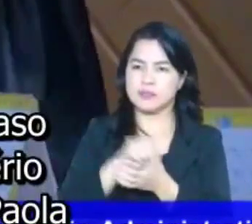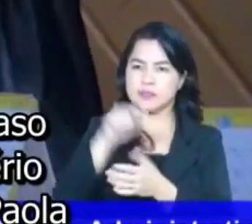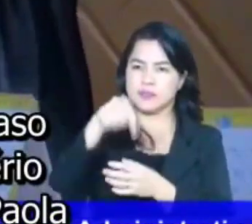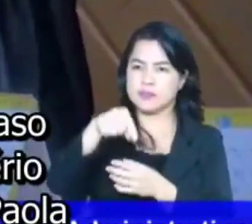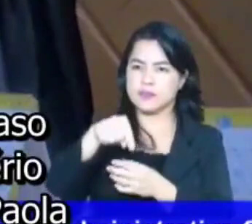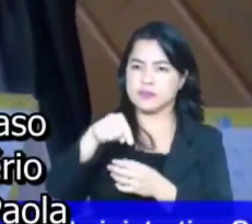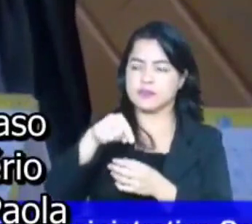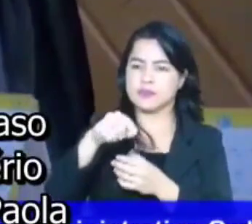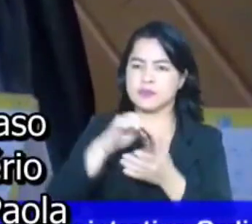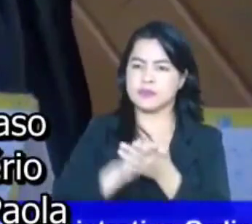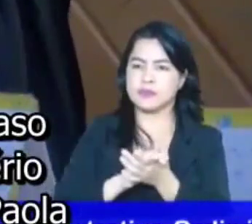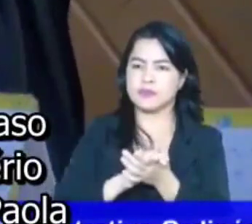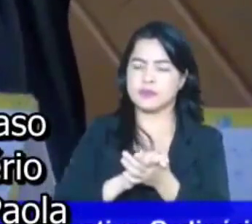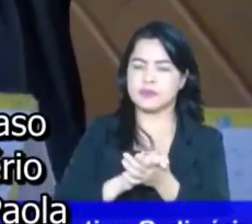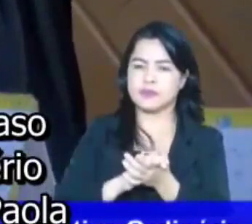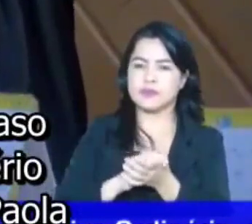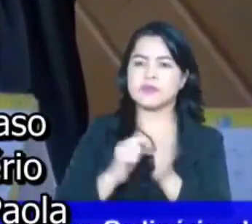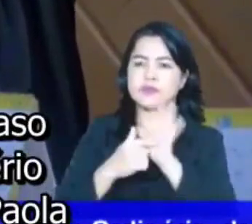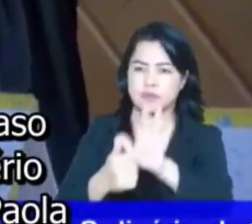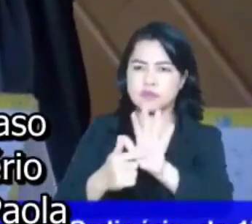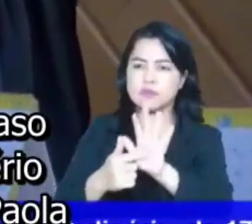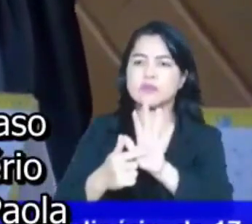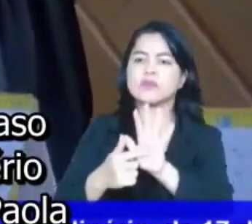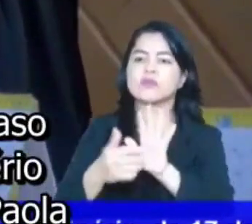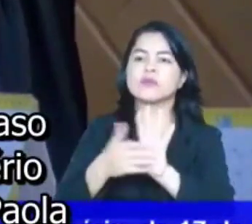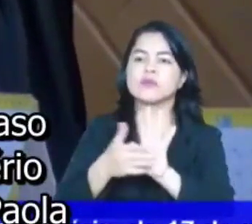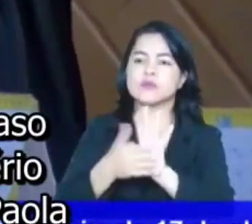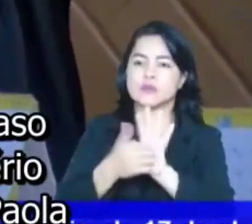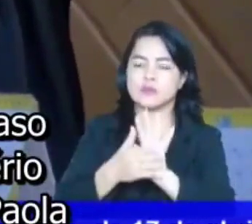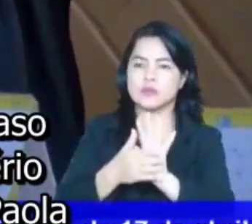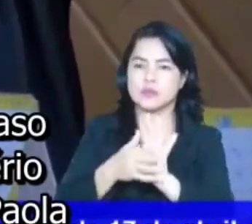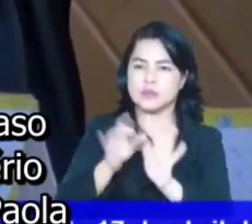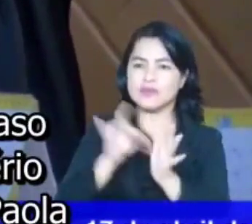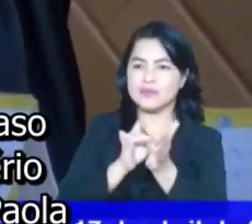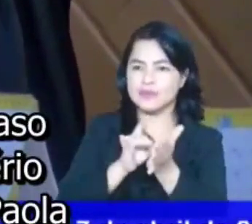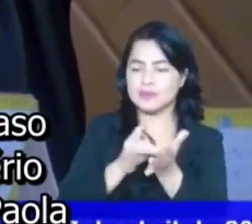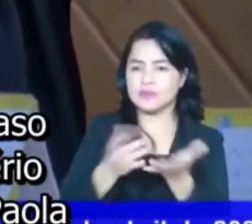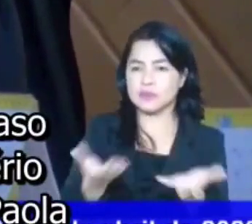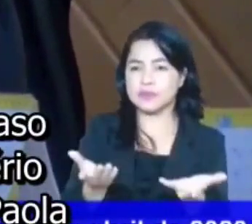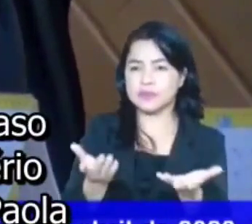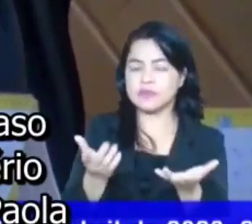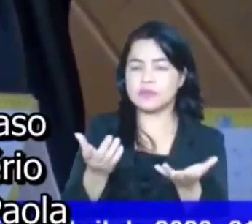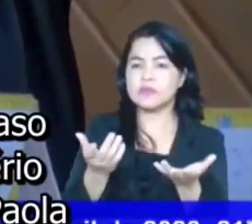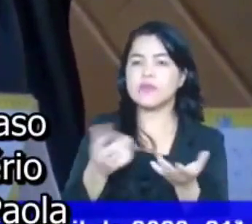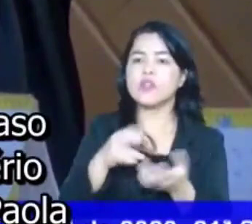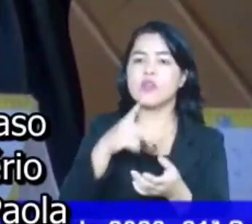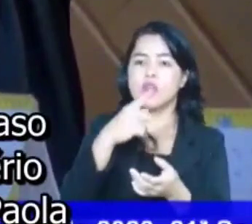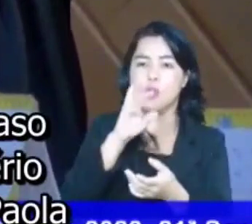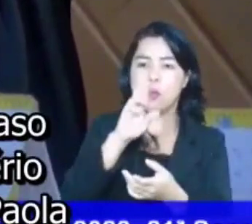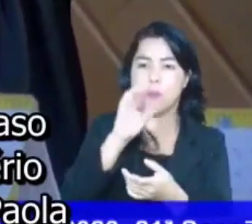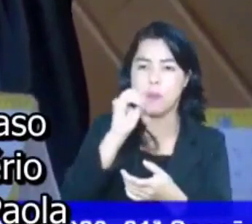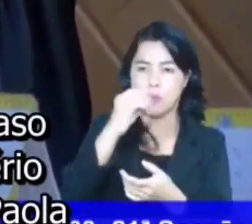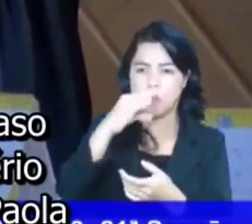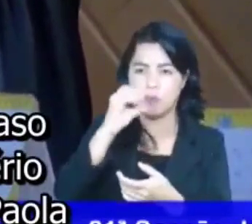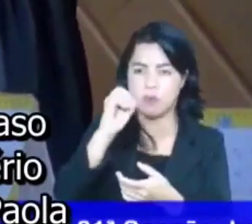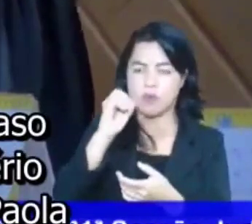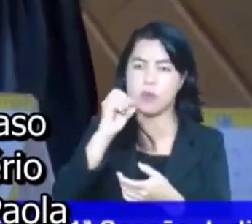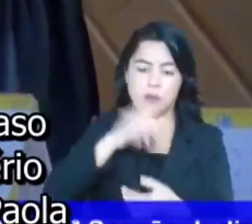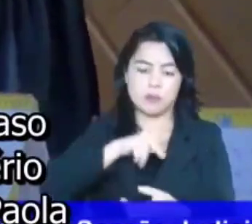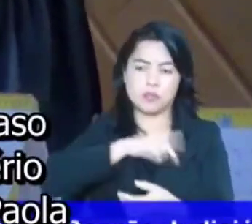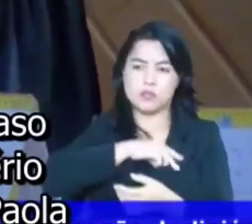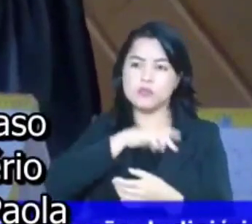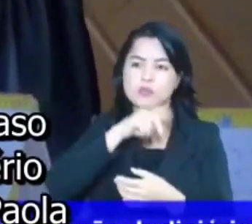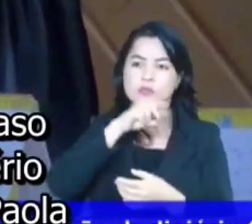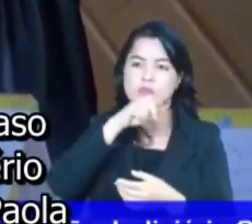aqui eu venho ao mérito propriamente, né? No caso concreto, a douta Procuradoria Regional Eleitoral, o Ministério Público